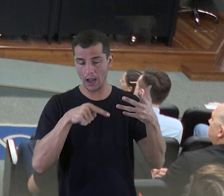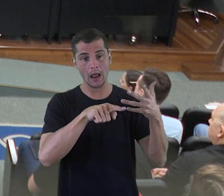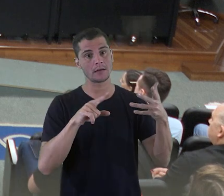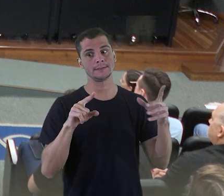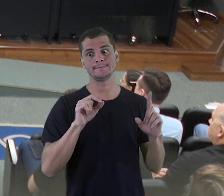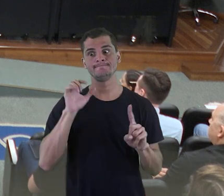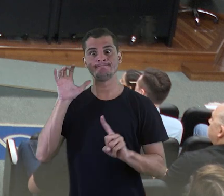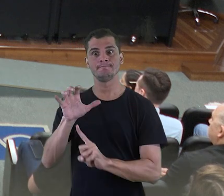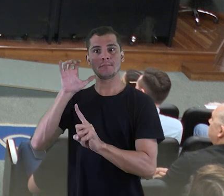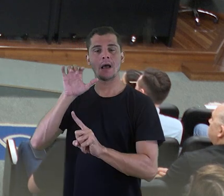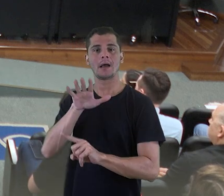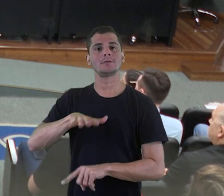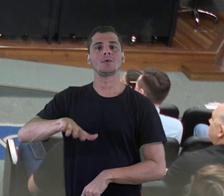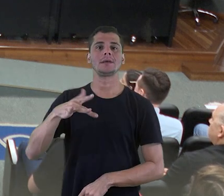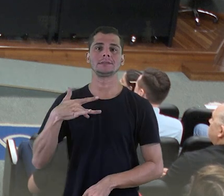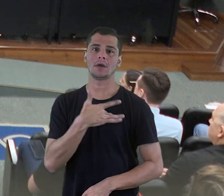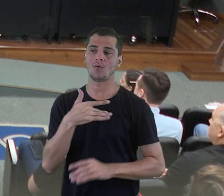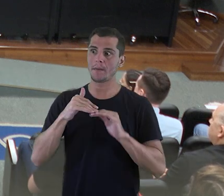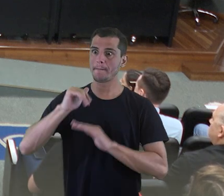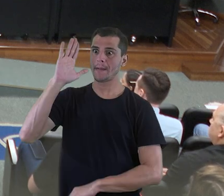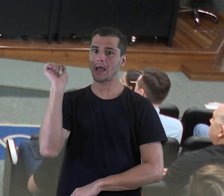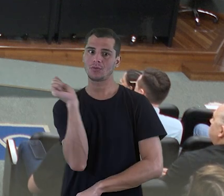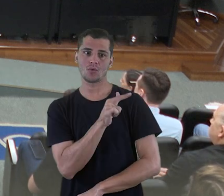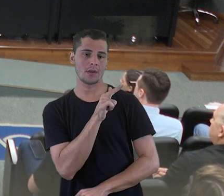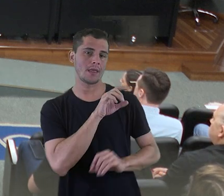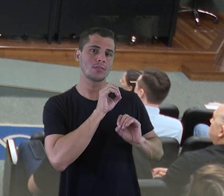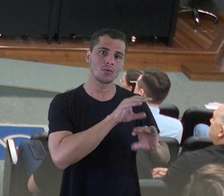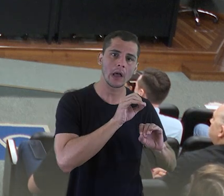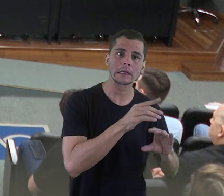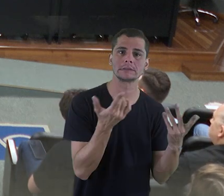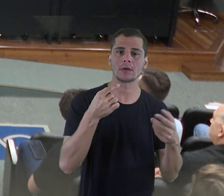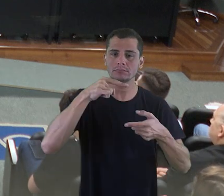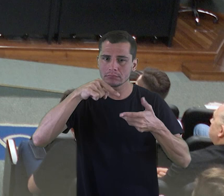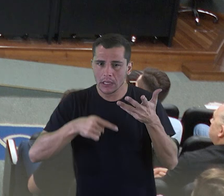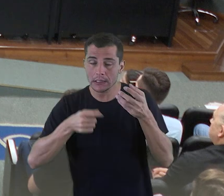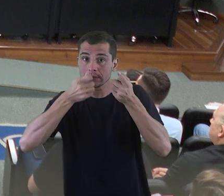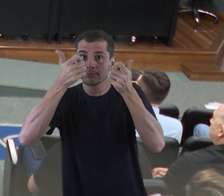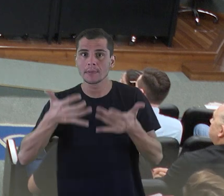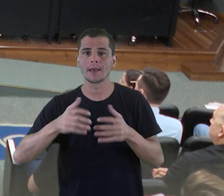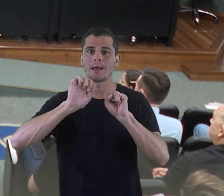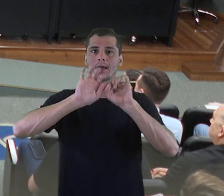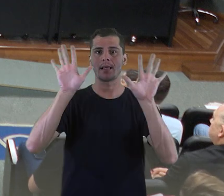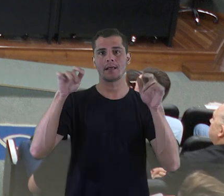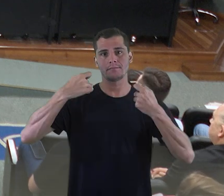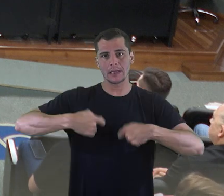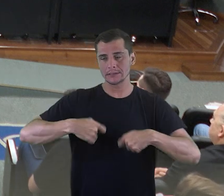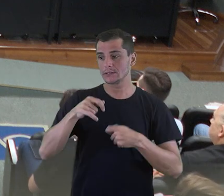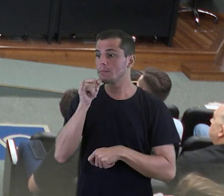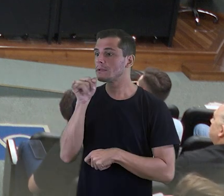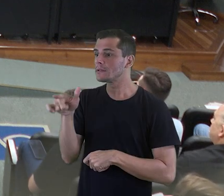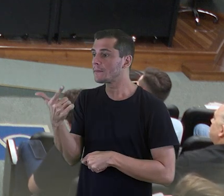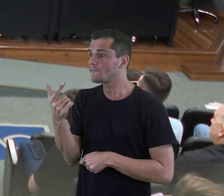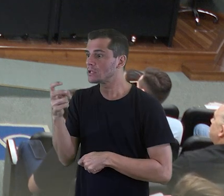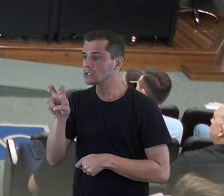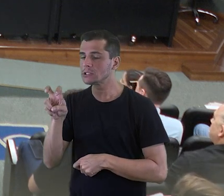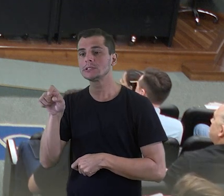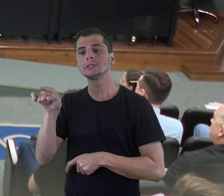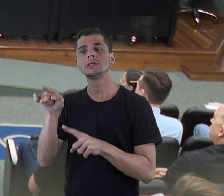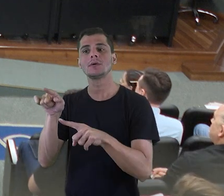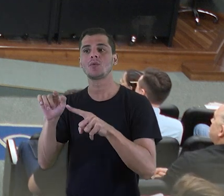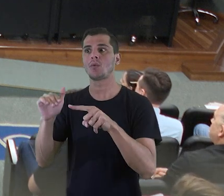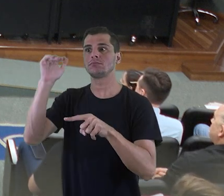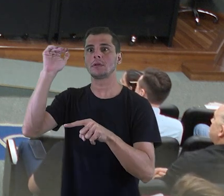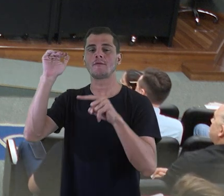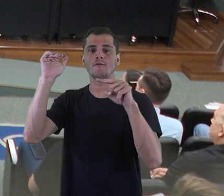risco 16. Os dois são extremos. Mas esse é mais importante. Não sou eu que estou dizendo. São os critérios objetivos formados